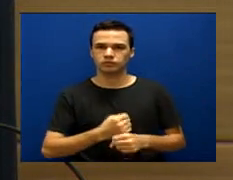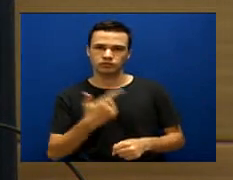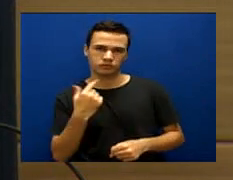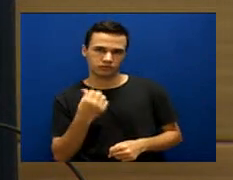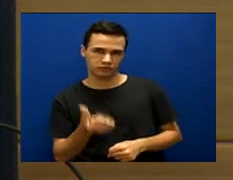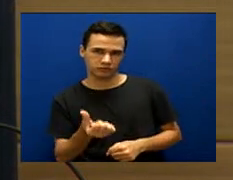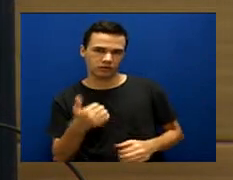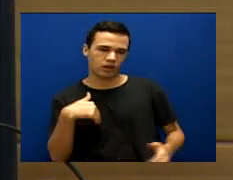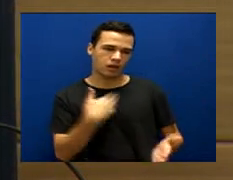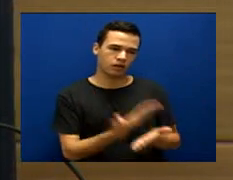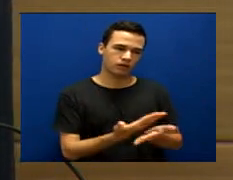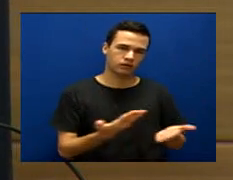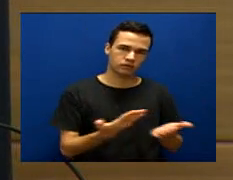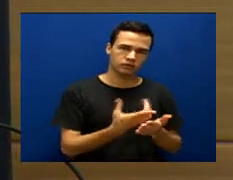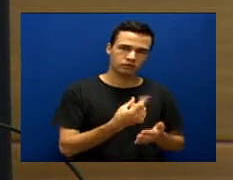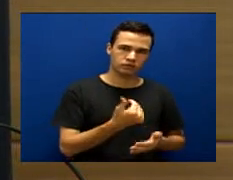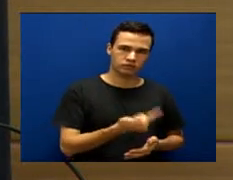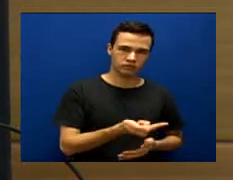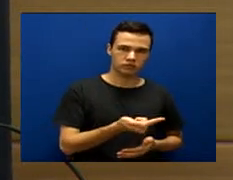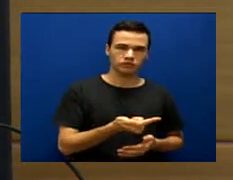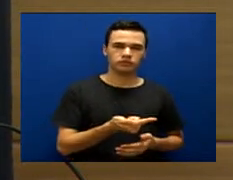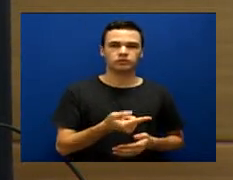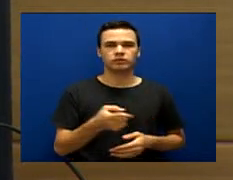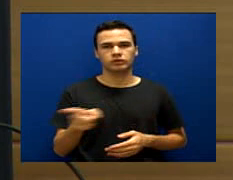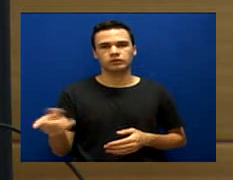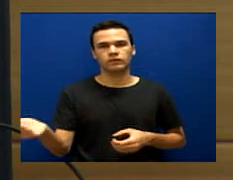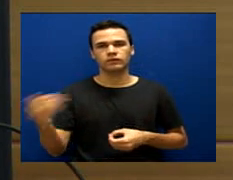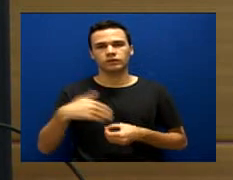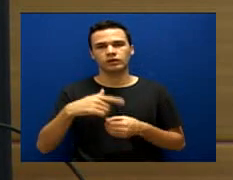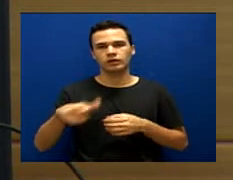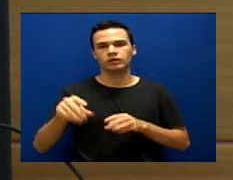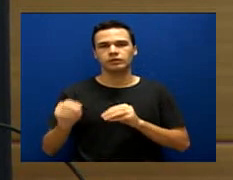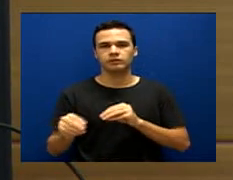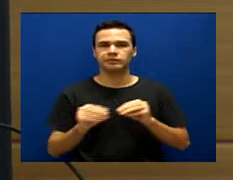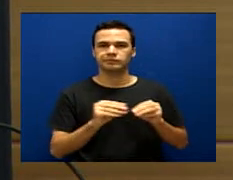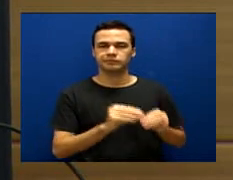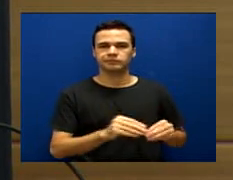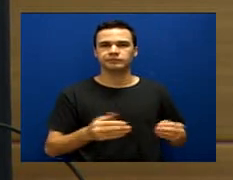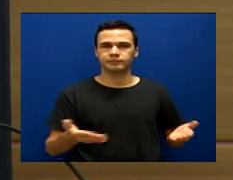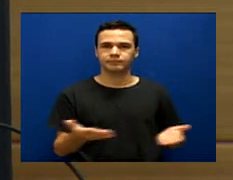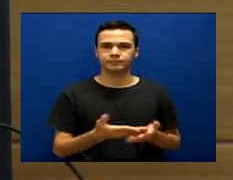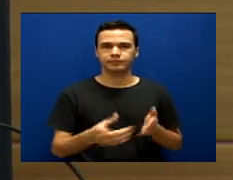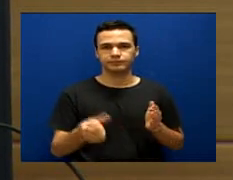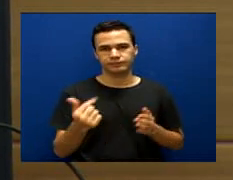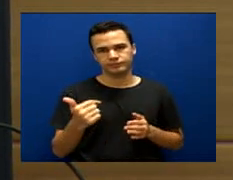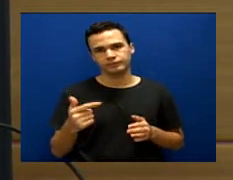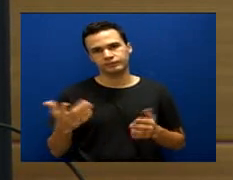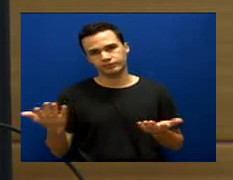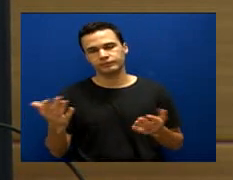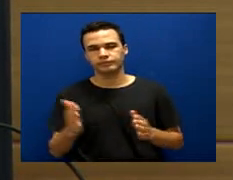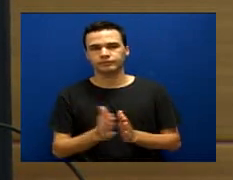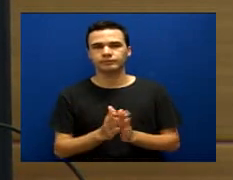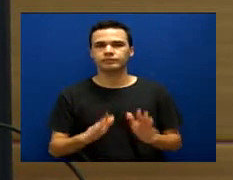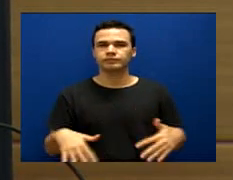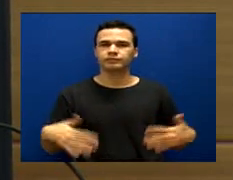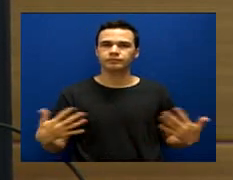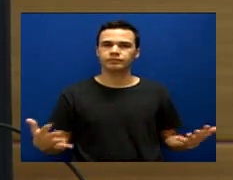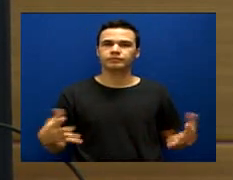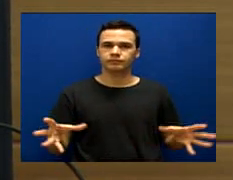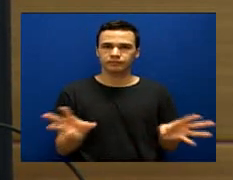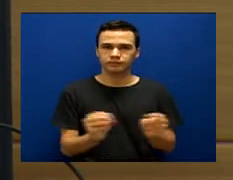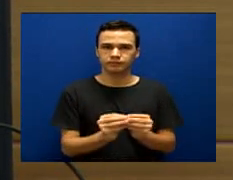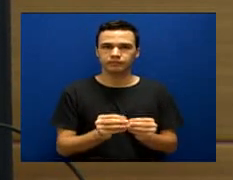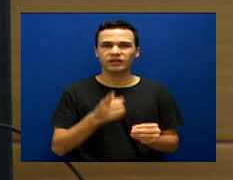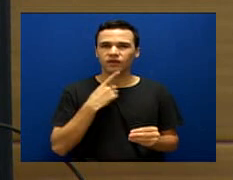2017, a vinda dessa transição constar de ordem financeira. Em resumo, é